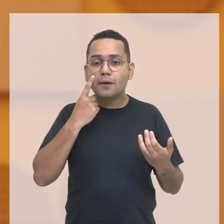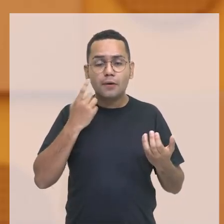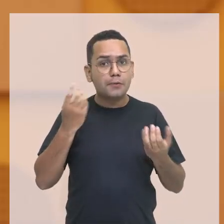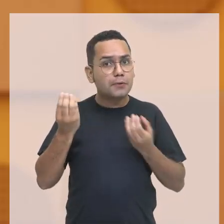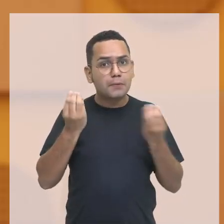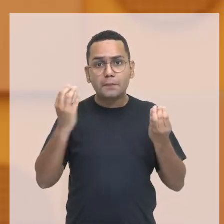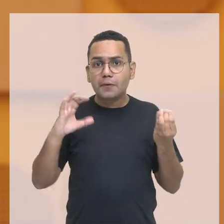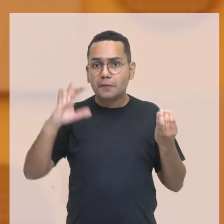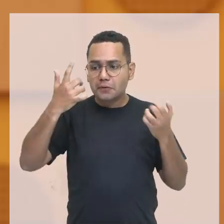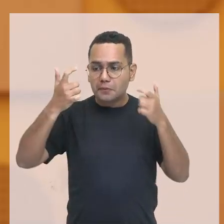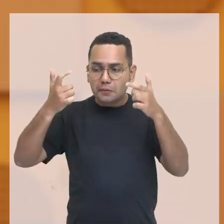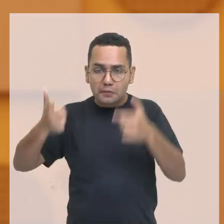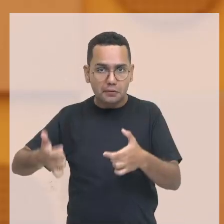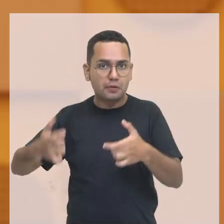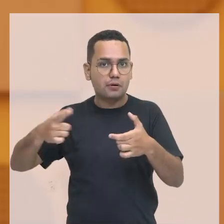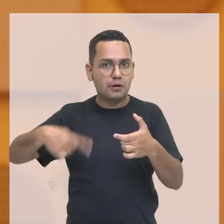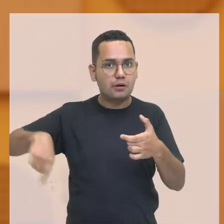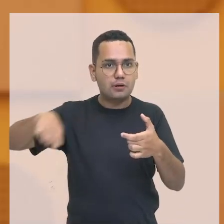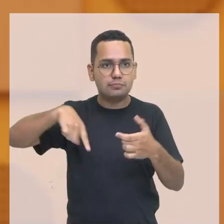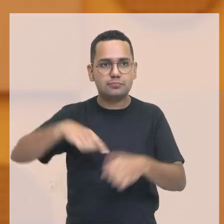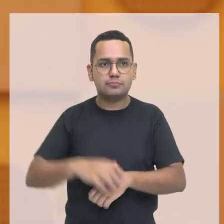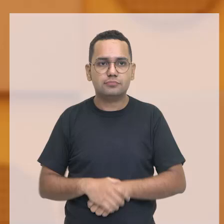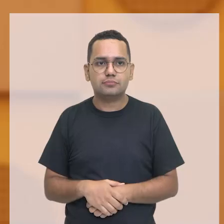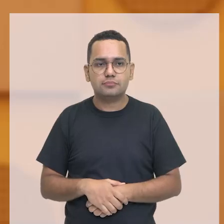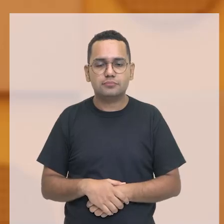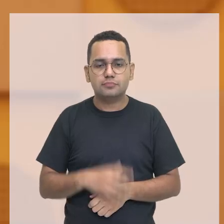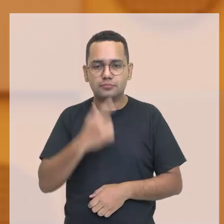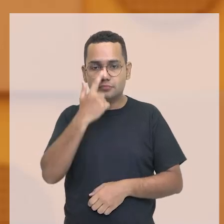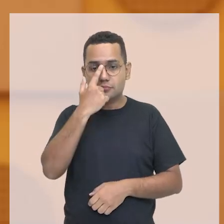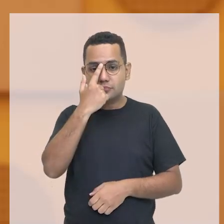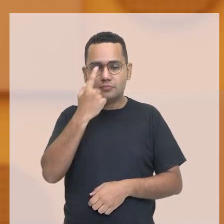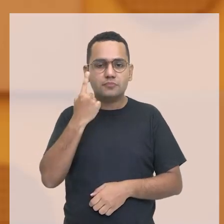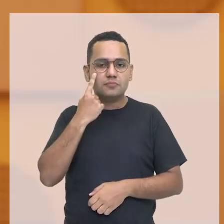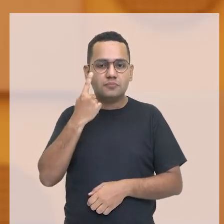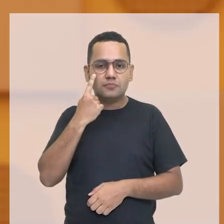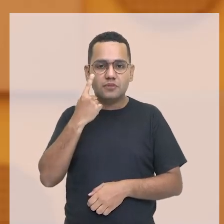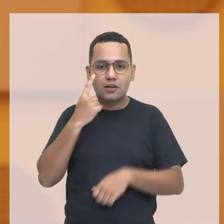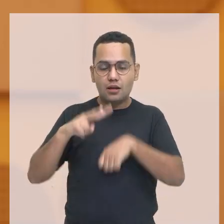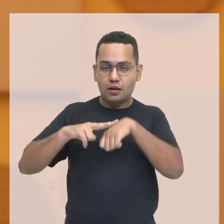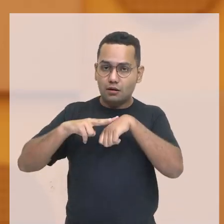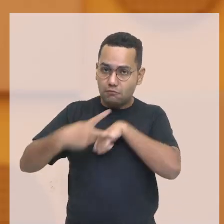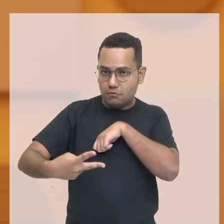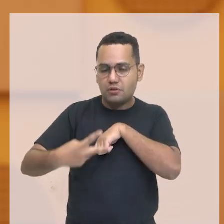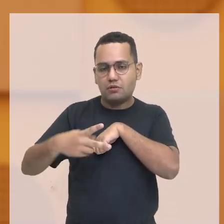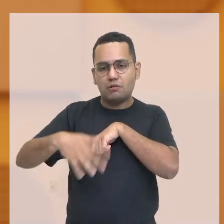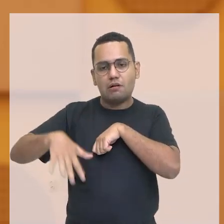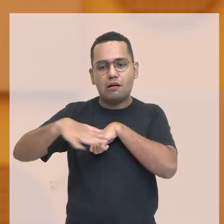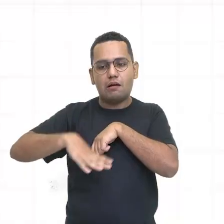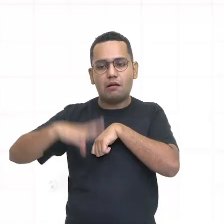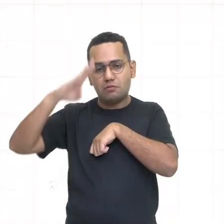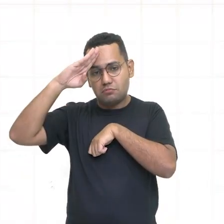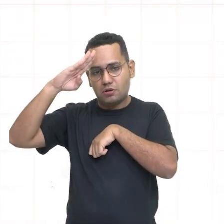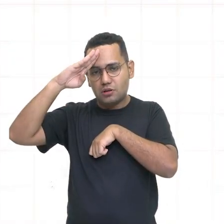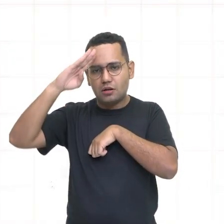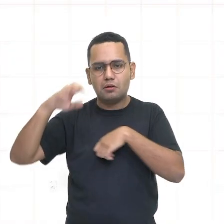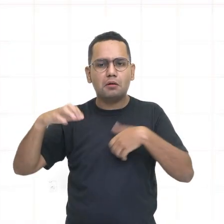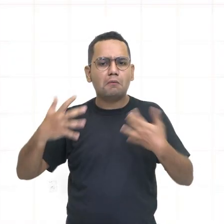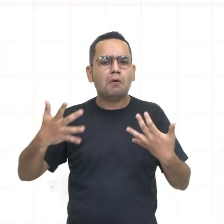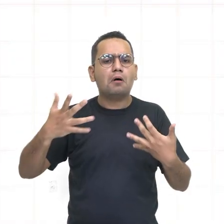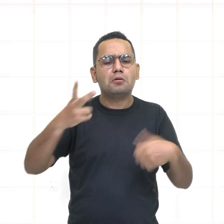que funcionavam os gulags, certo? Vamos agora às consequências dos regimes totalitários em seus respectivos países. Vamos